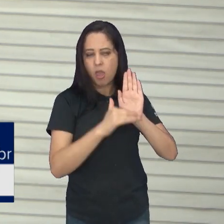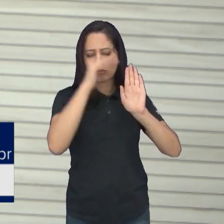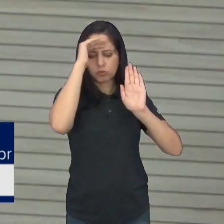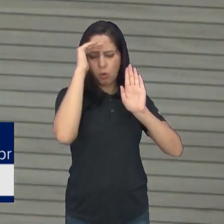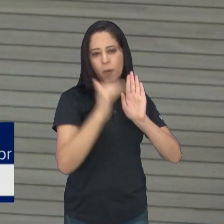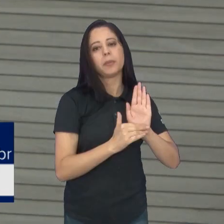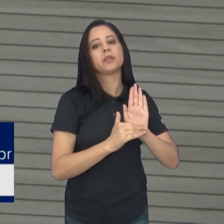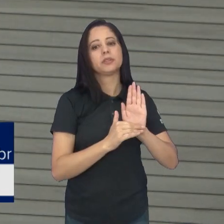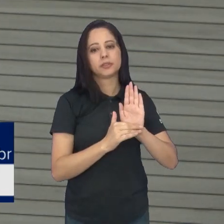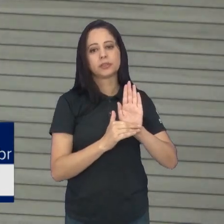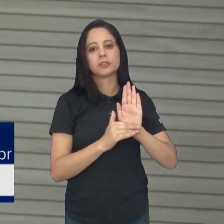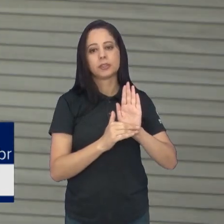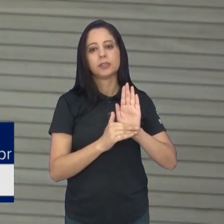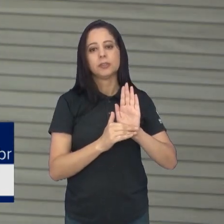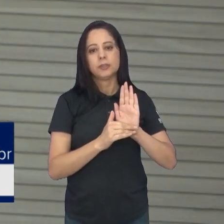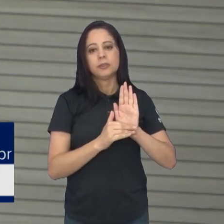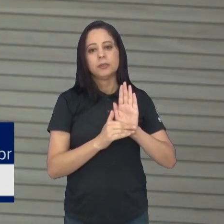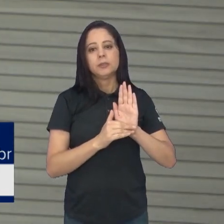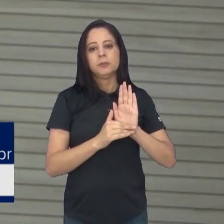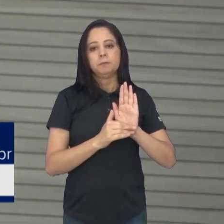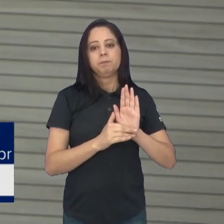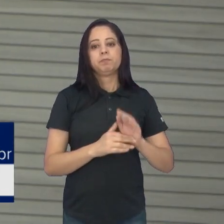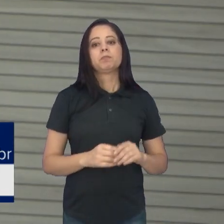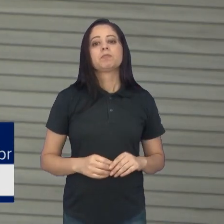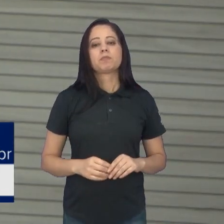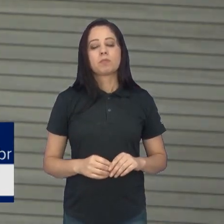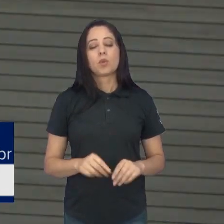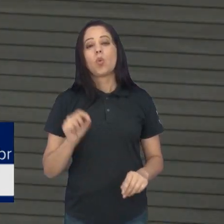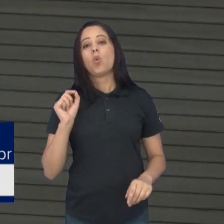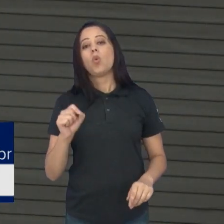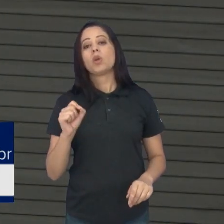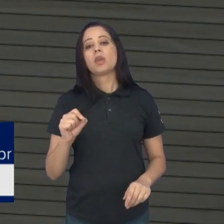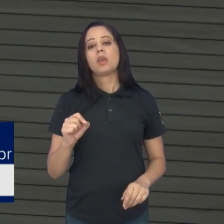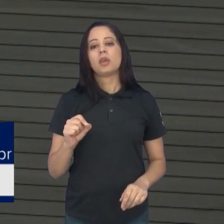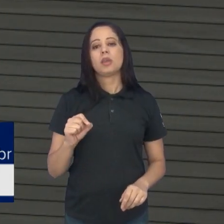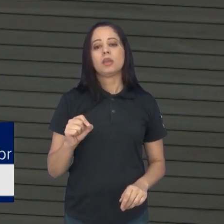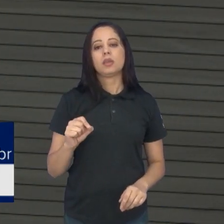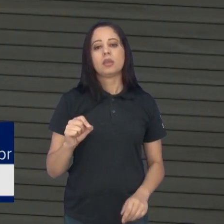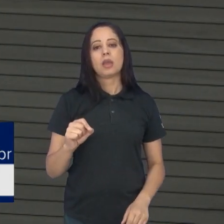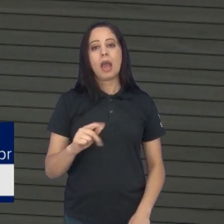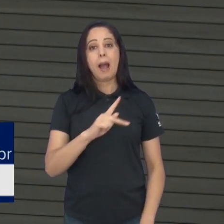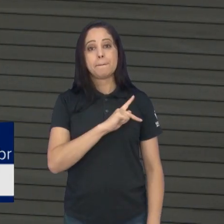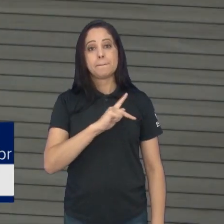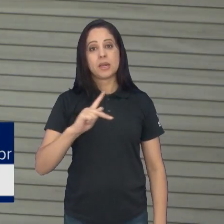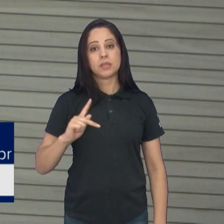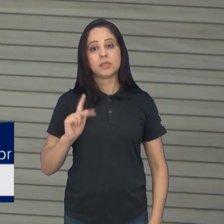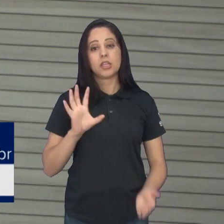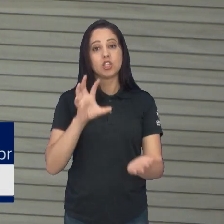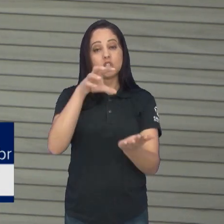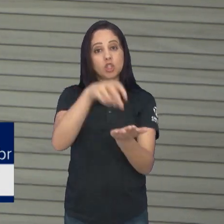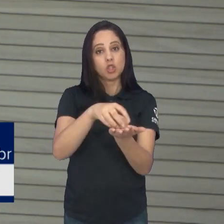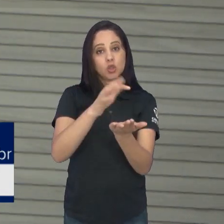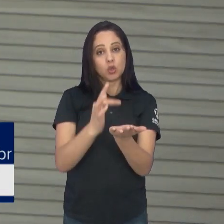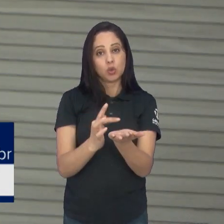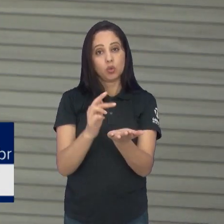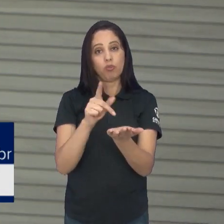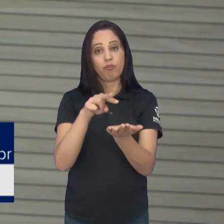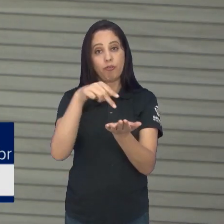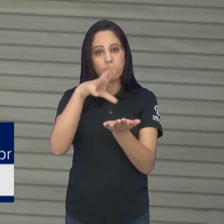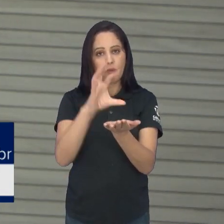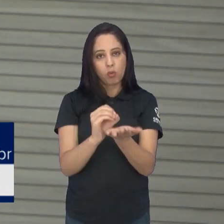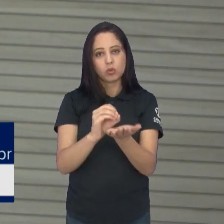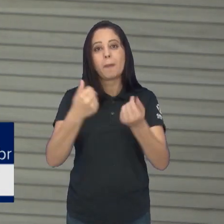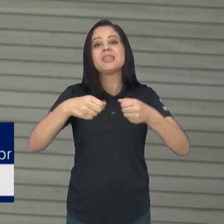encaminhada, senhor presidente, vai chegar no gabinete do senhor brevemente, para que a presidente do Fundo Social preste